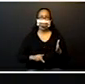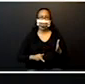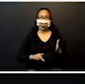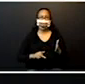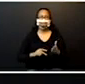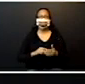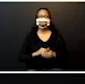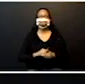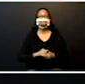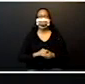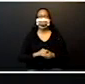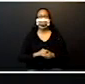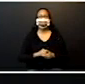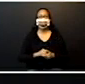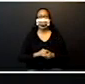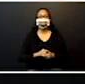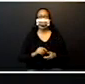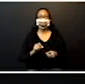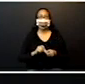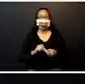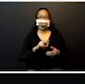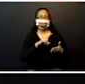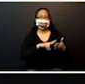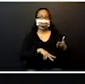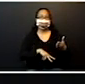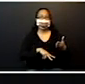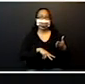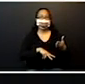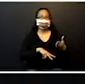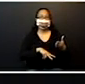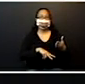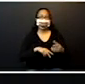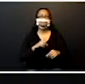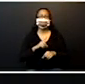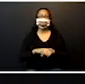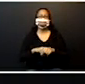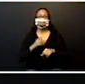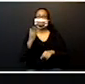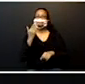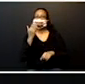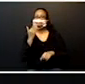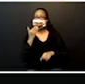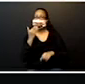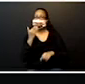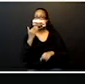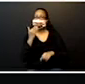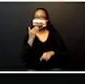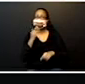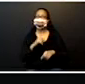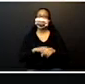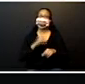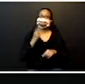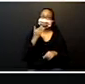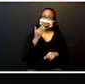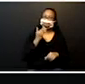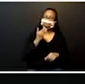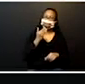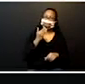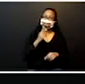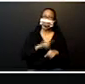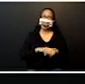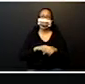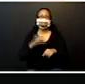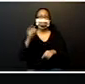Ferreira. Vamos fazer a leitura? Hora de comer, comer. Hora de dormir,